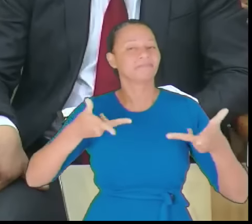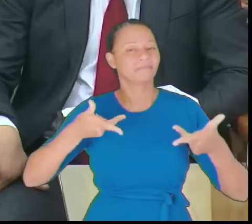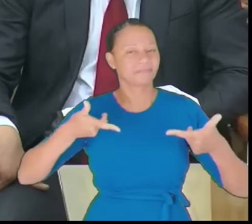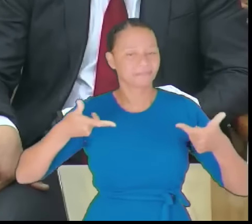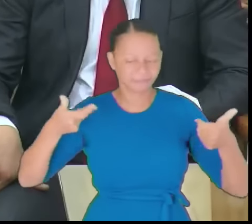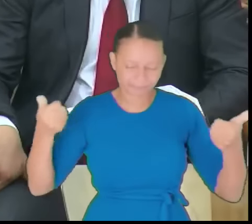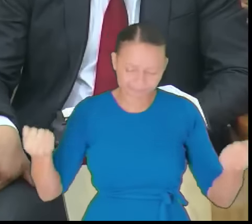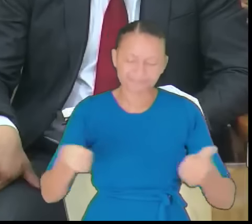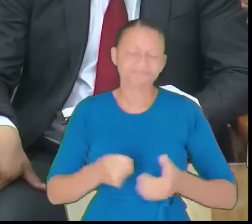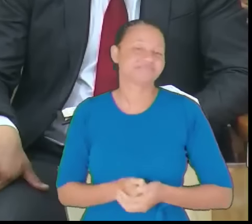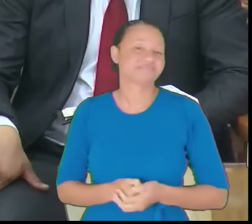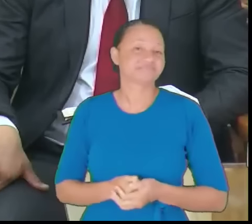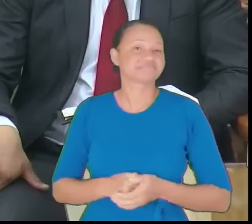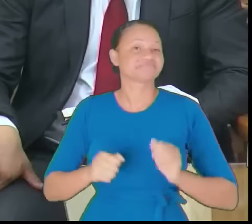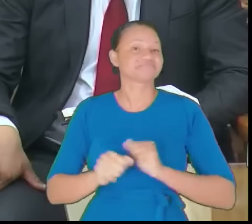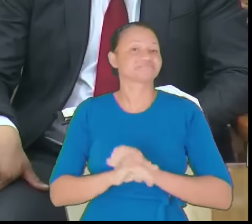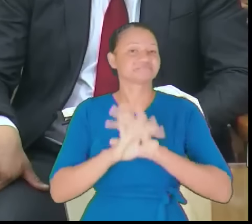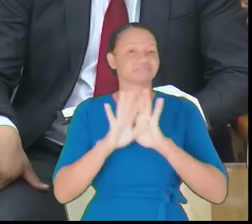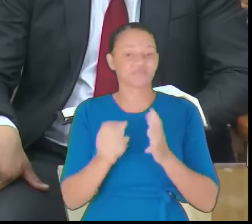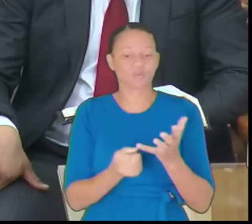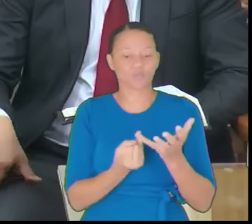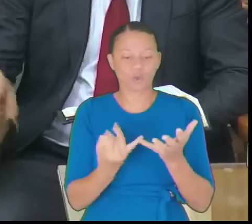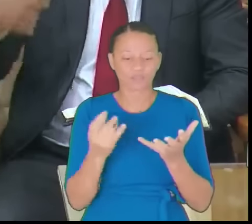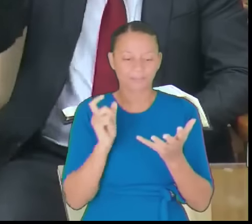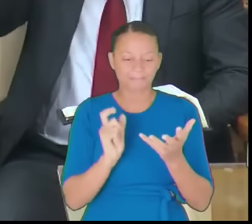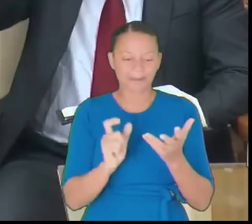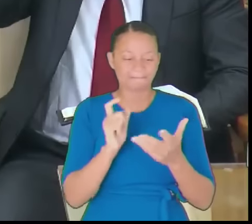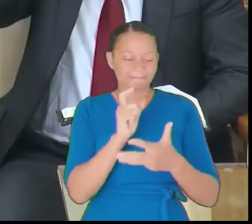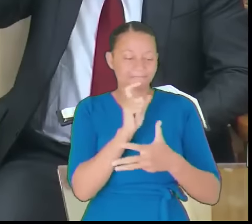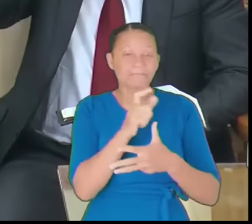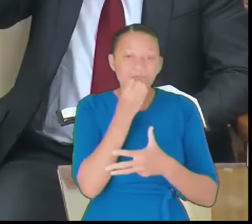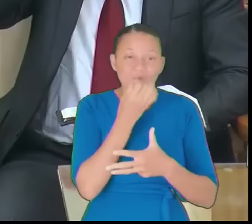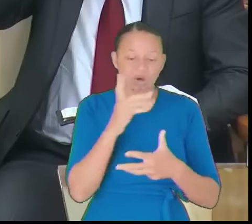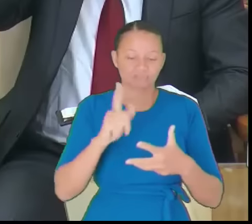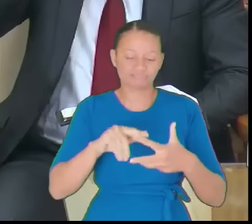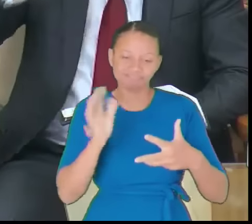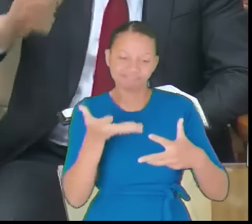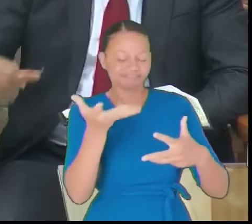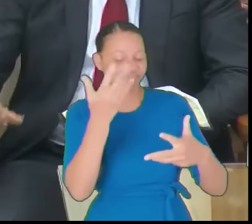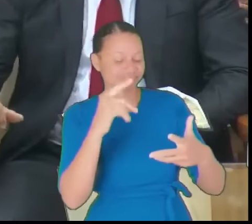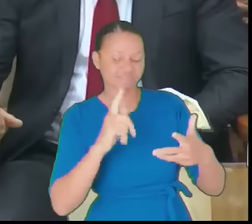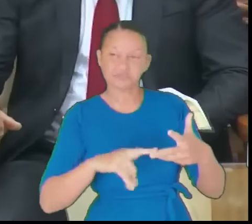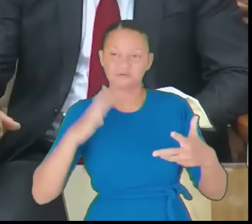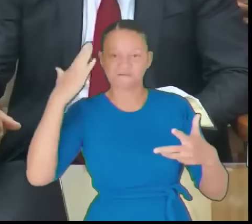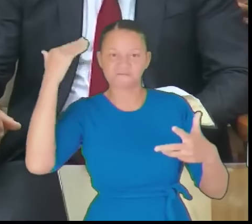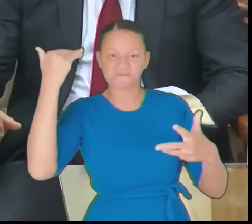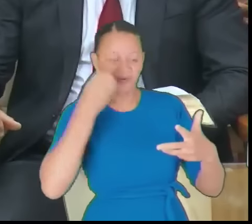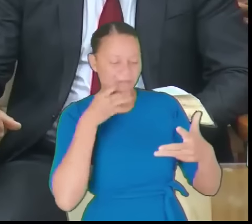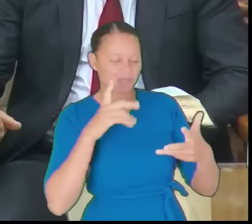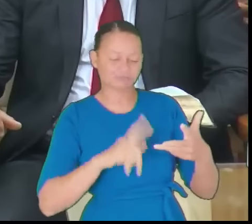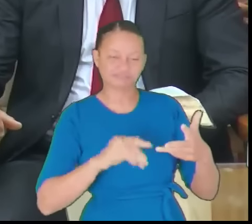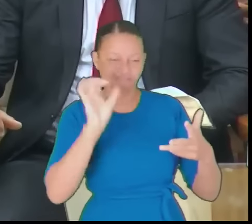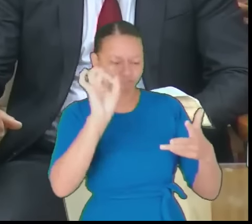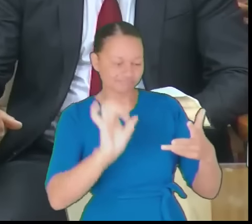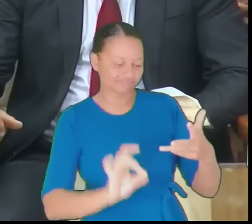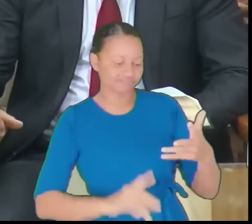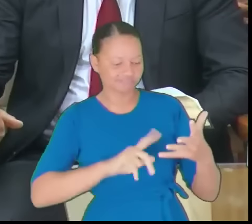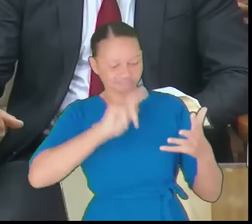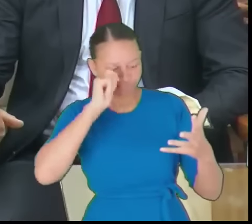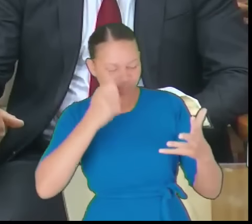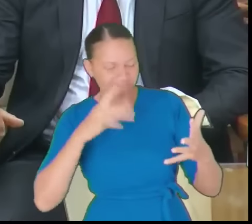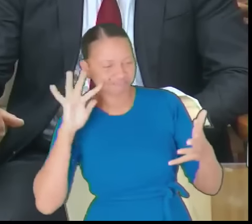A igreja é gloriosa. Olha quanto é, quanta coisa. Boa, boa estima, alta reputação, ilustre, honrável,